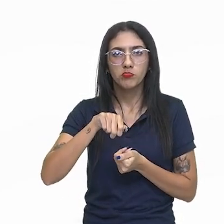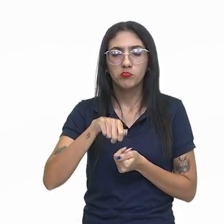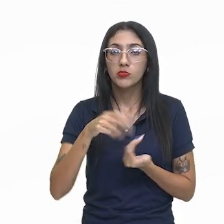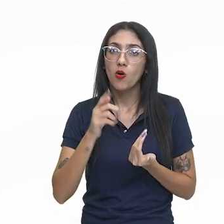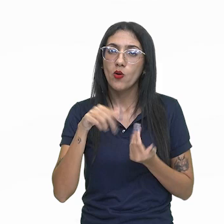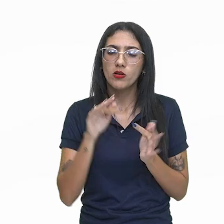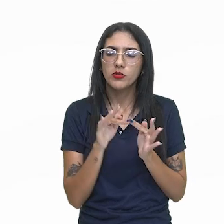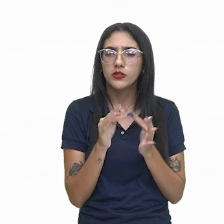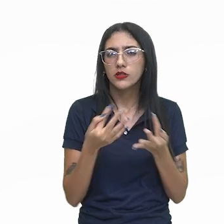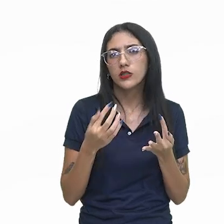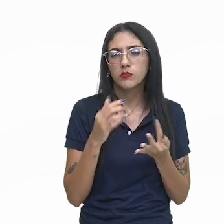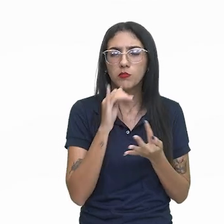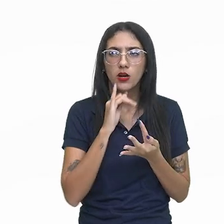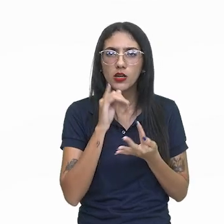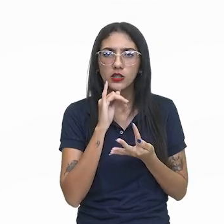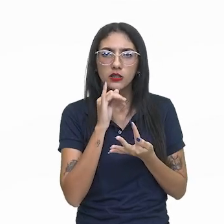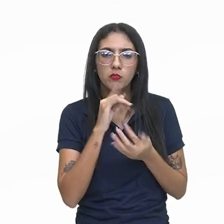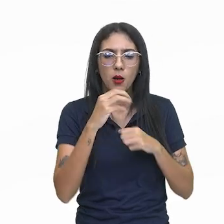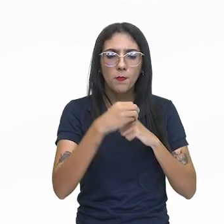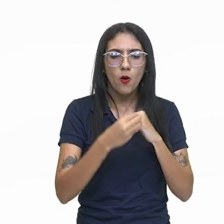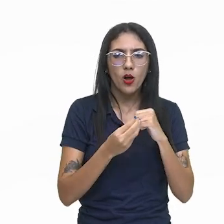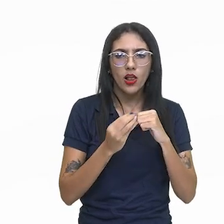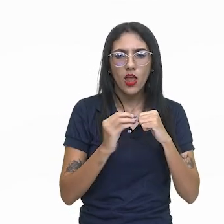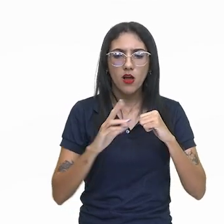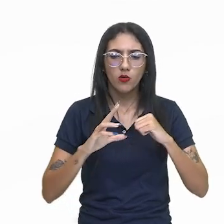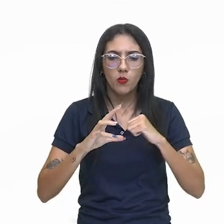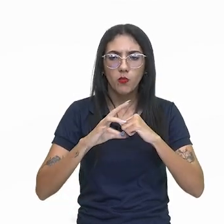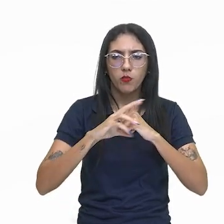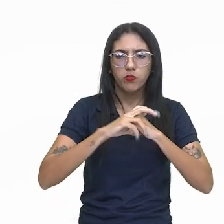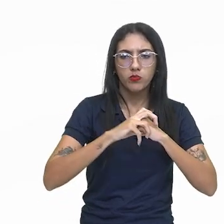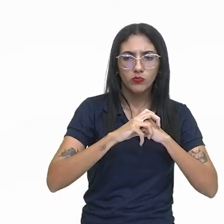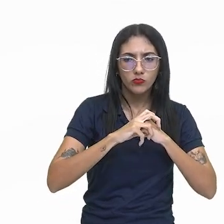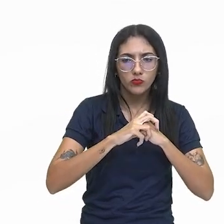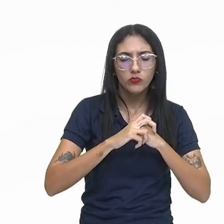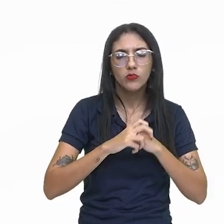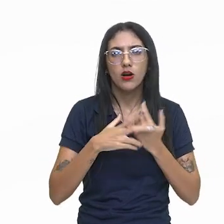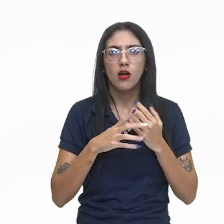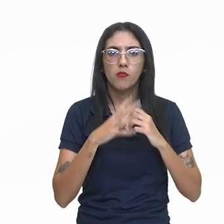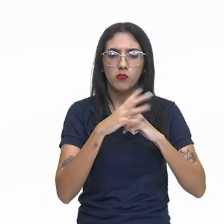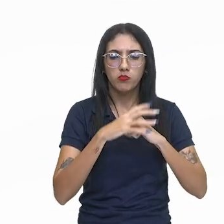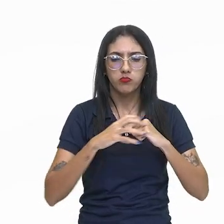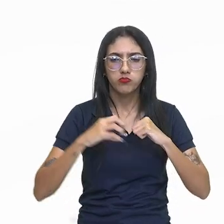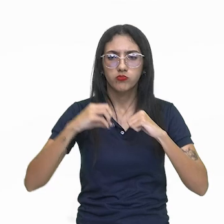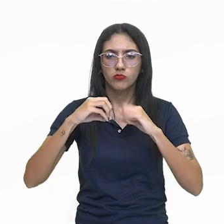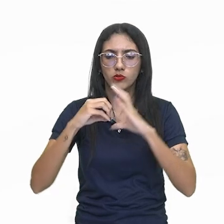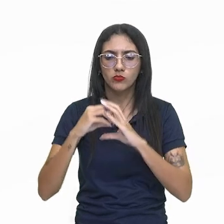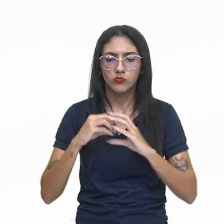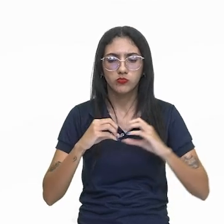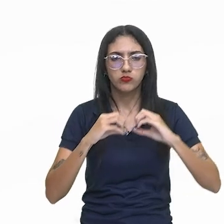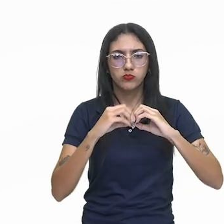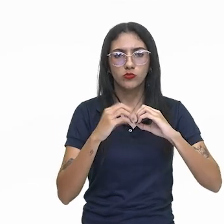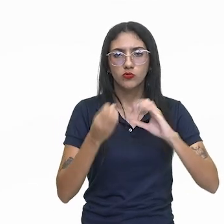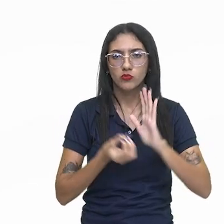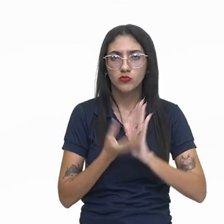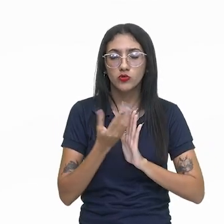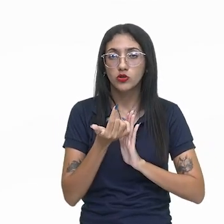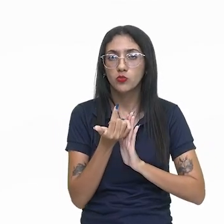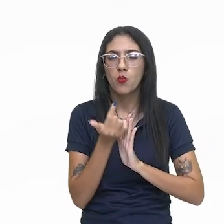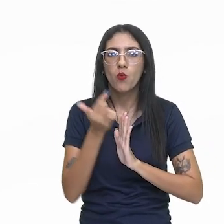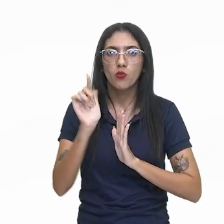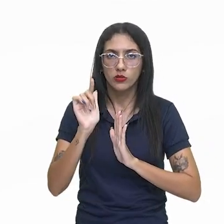simples, englobando, por exemplo, em outros processos, talvez osmose, mas, enfim, não era